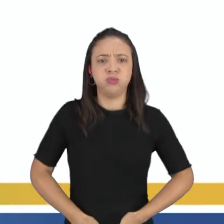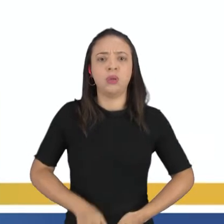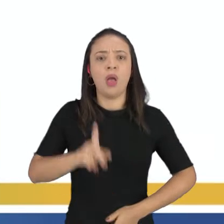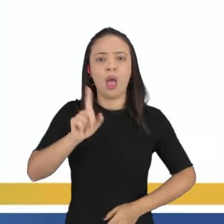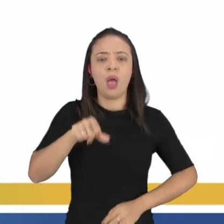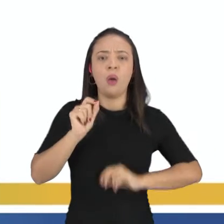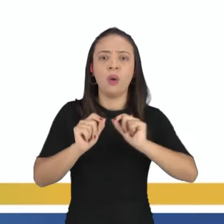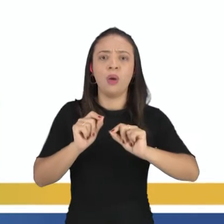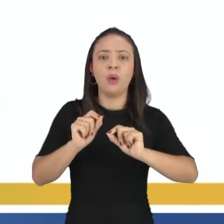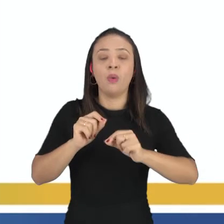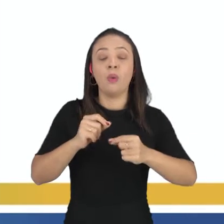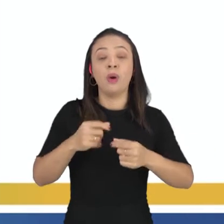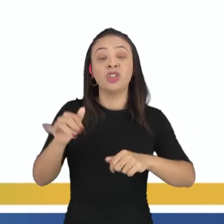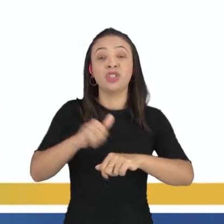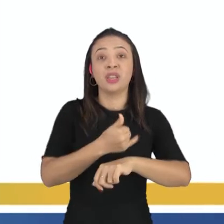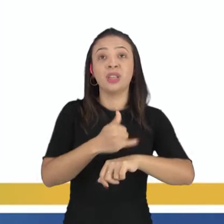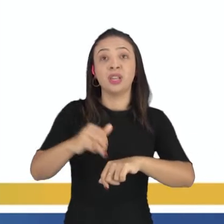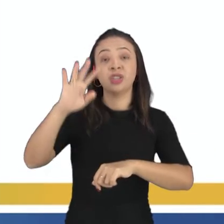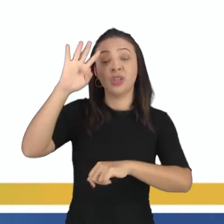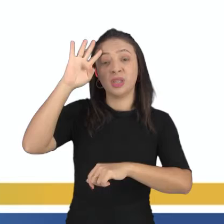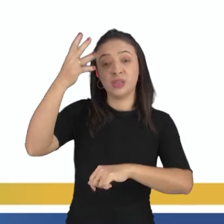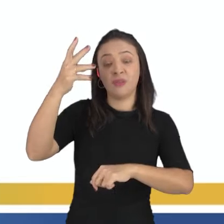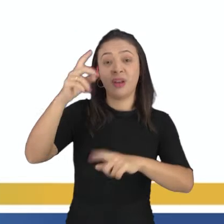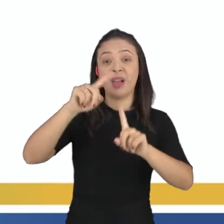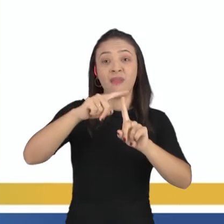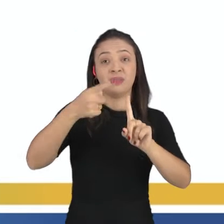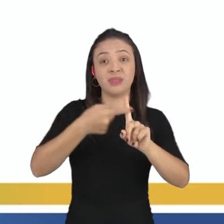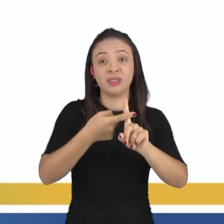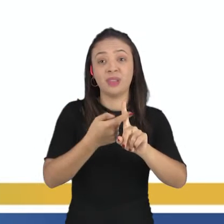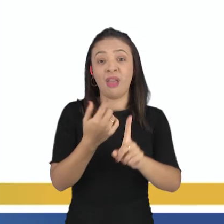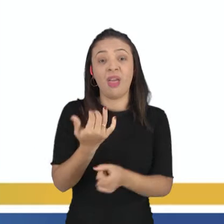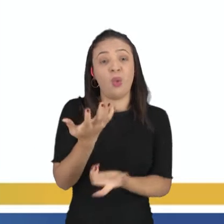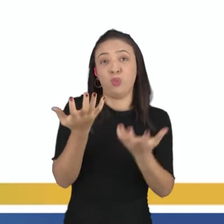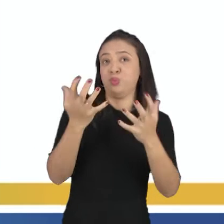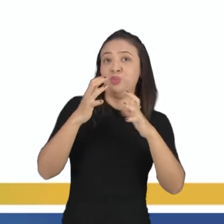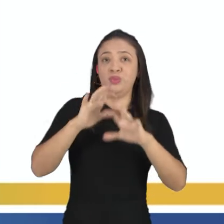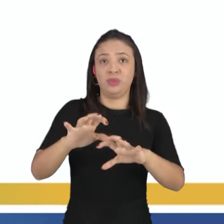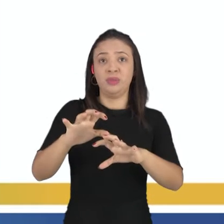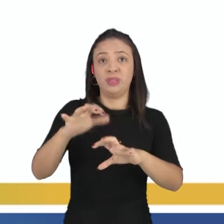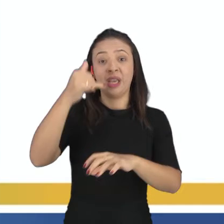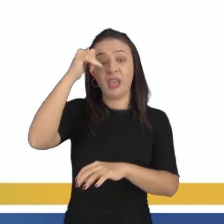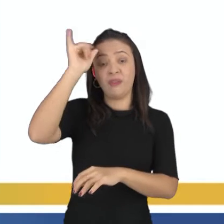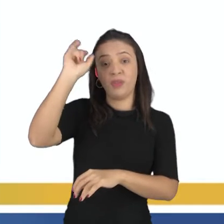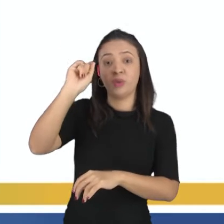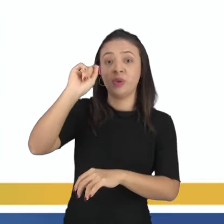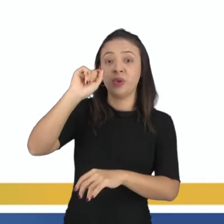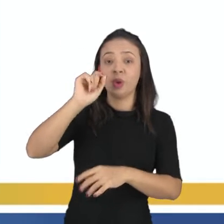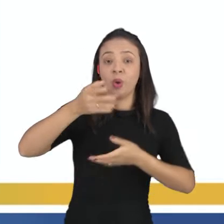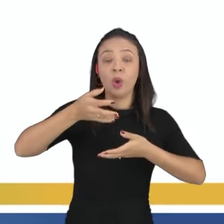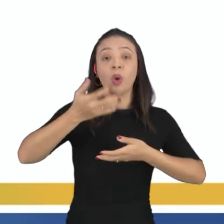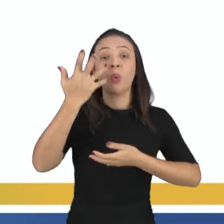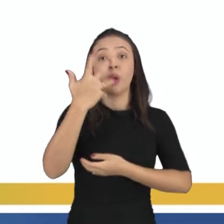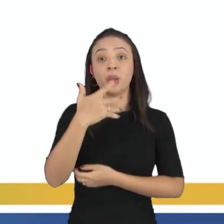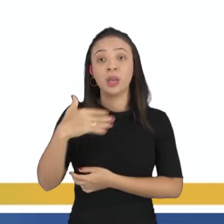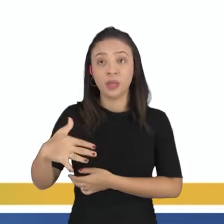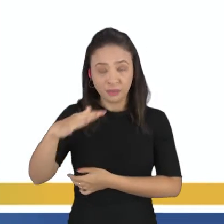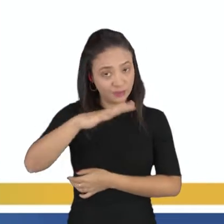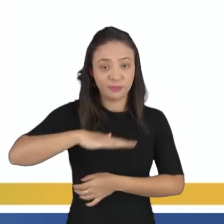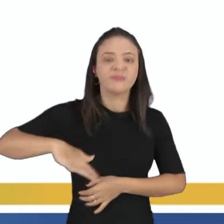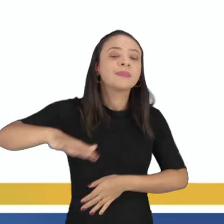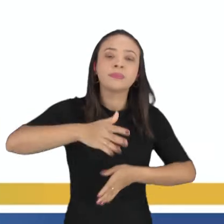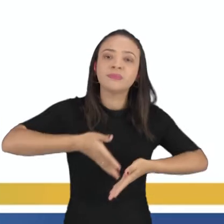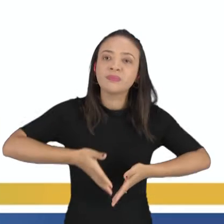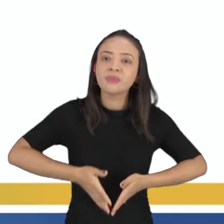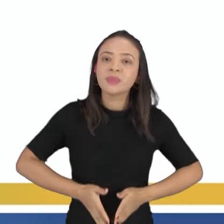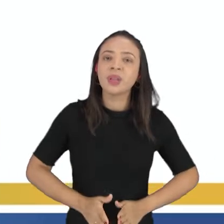uma solução para a gravidez indesejada que evita que uma criança nasça em meios a